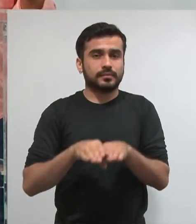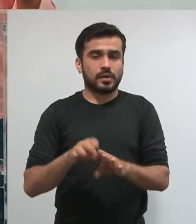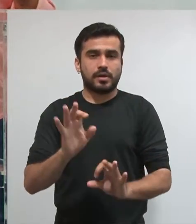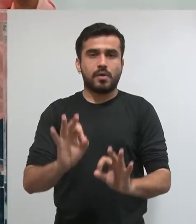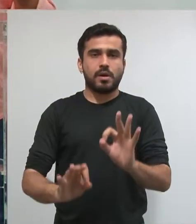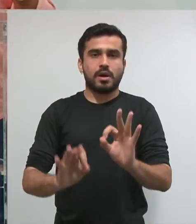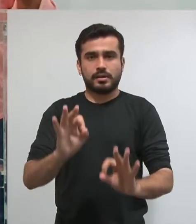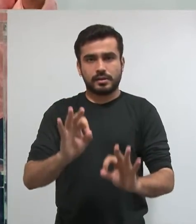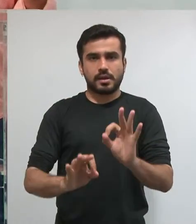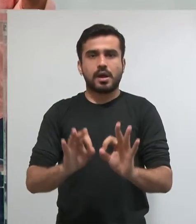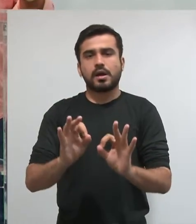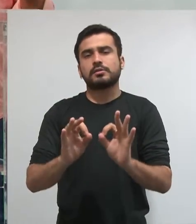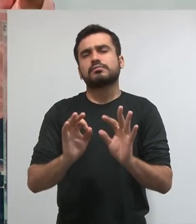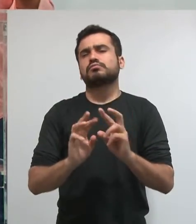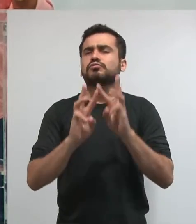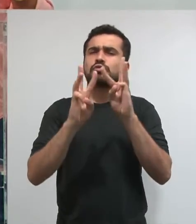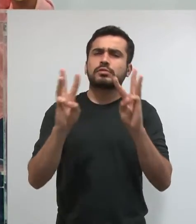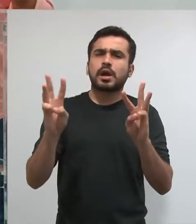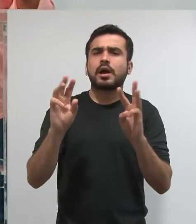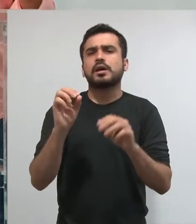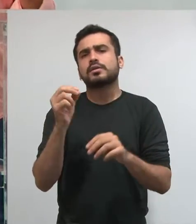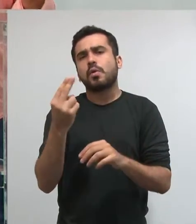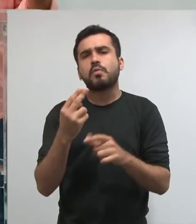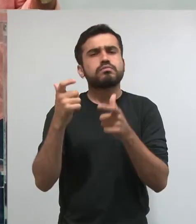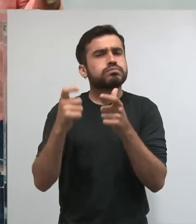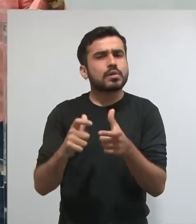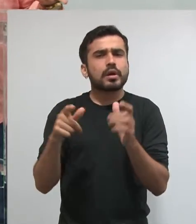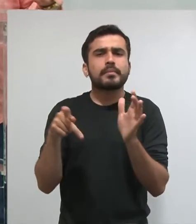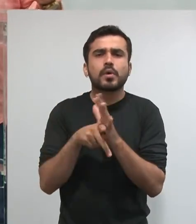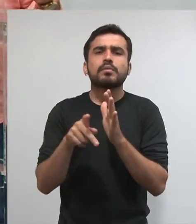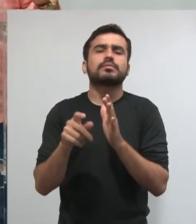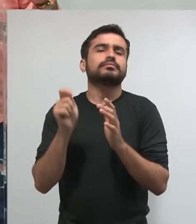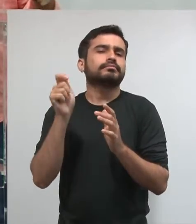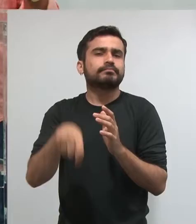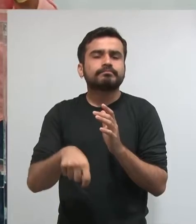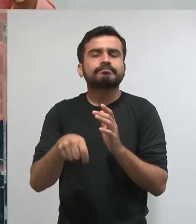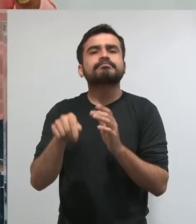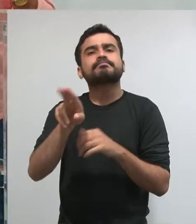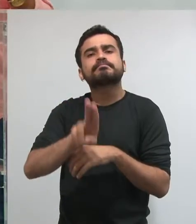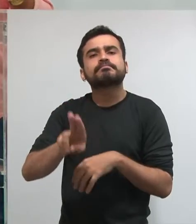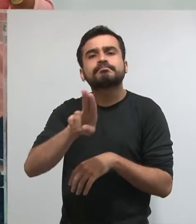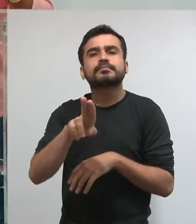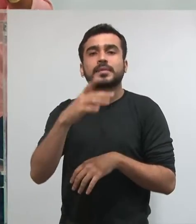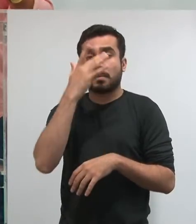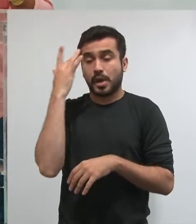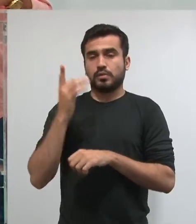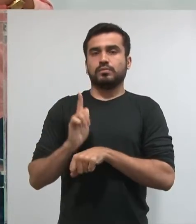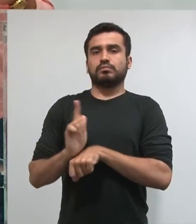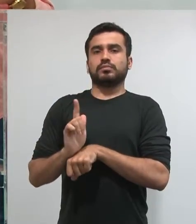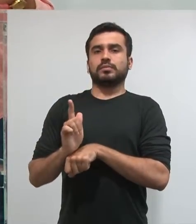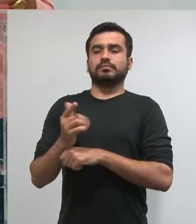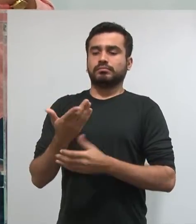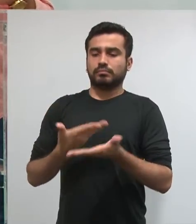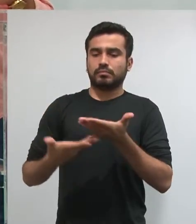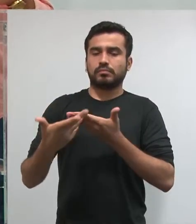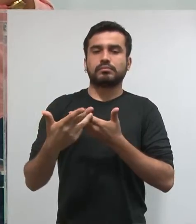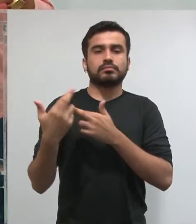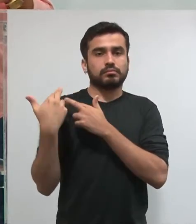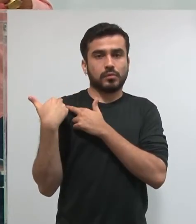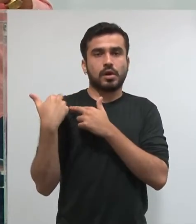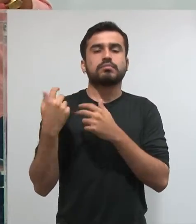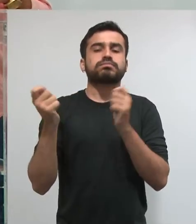em uma plataforma aonde torne-se aplicável, certo, para o gestor poder fazer a sua